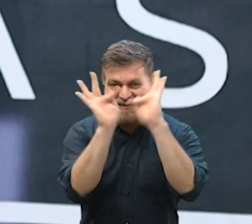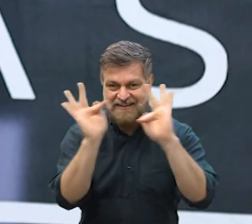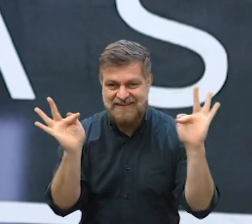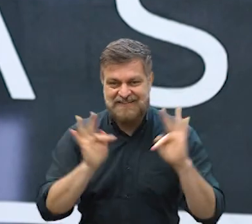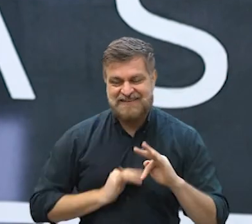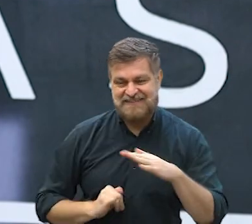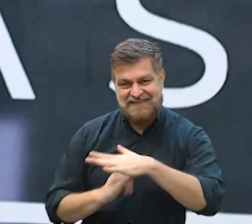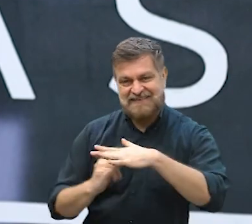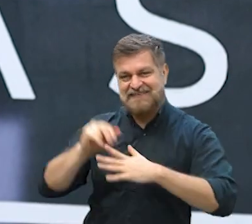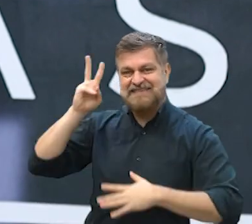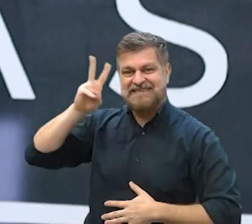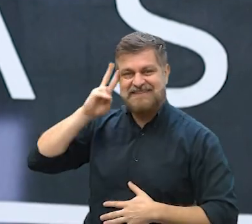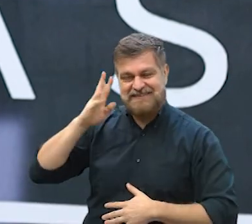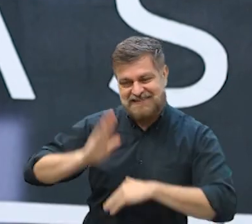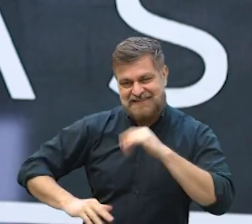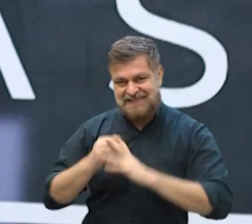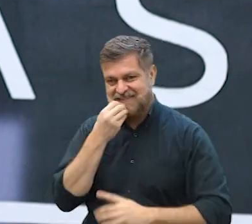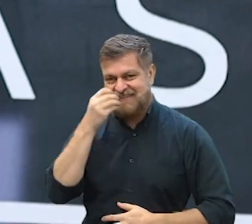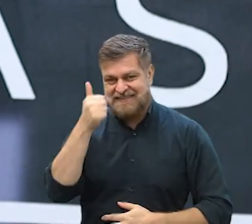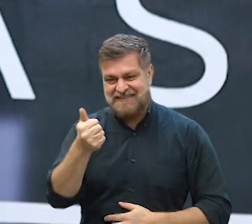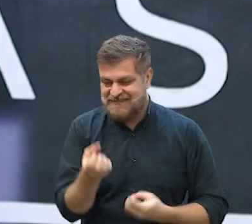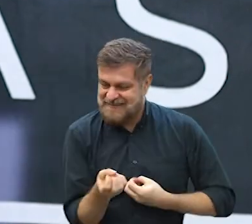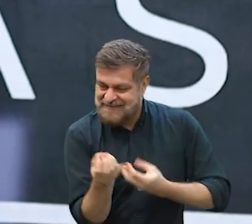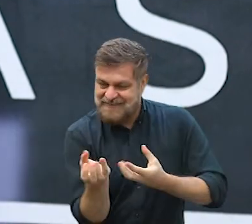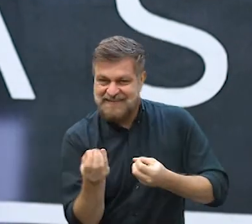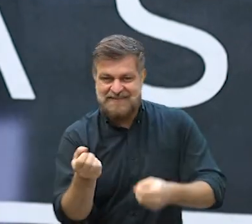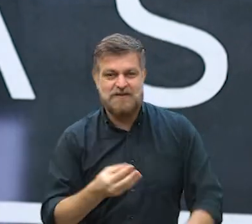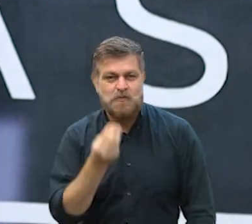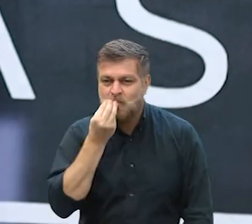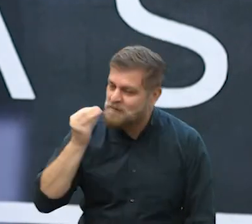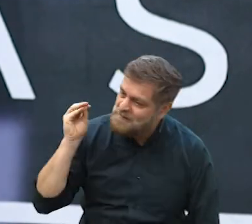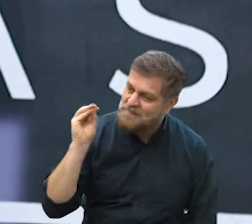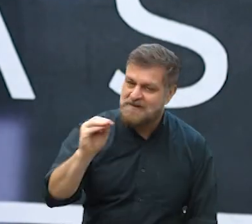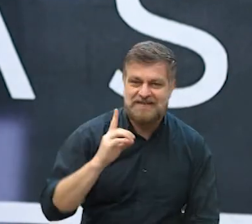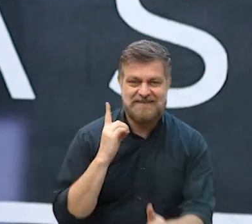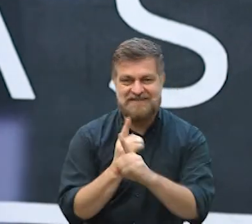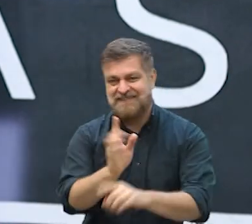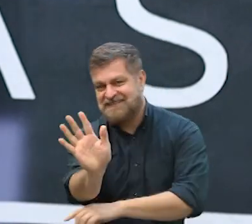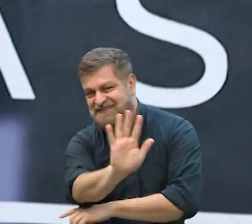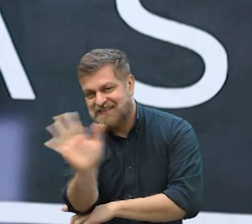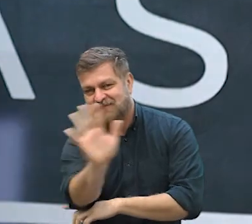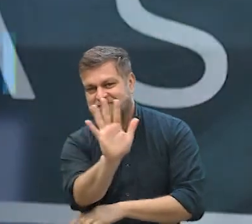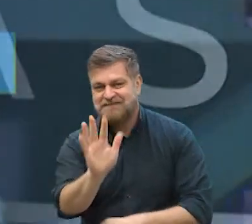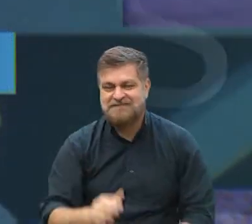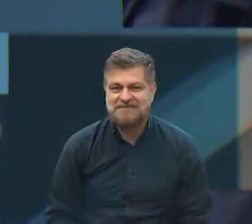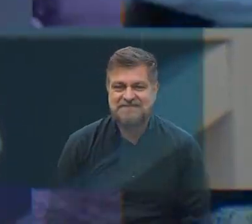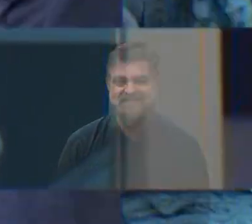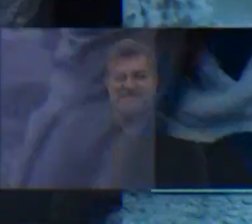dessas histórias do bem para contar. Um grande beijo e até a próxima. Tchau!